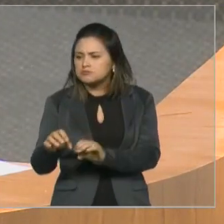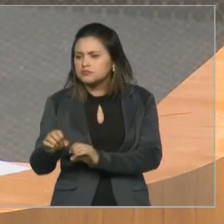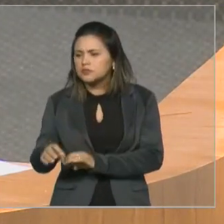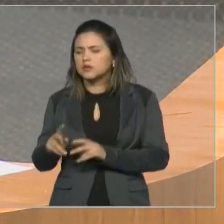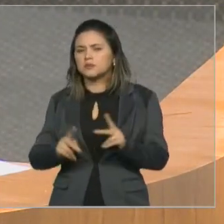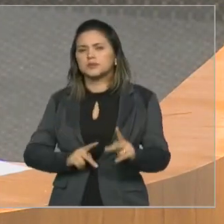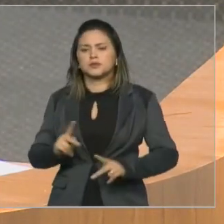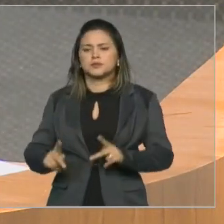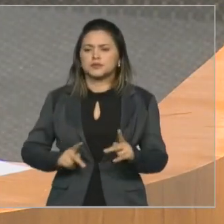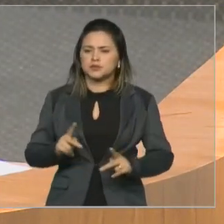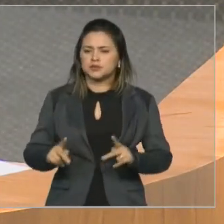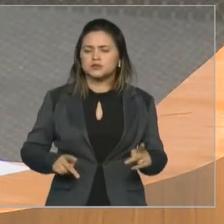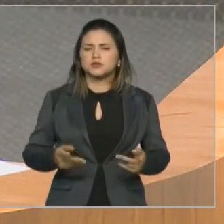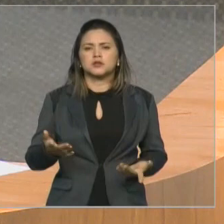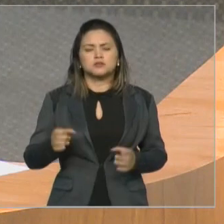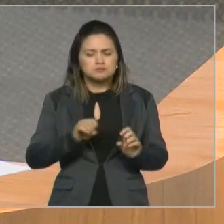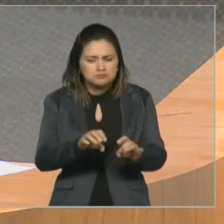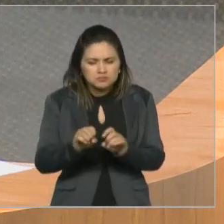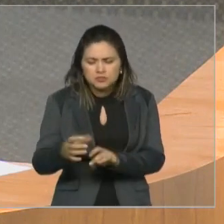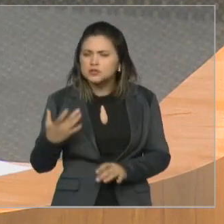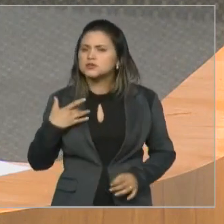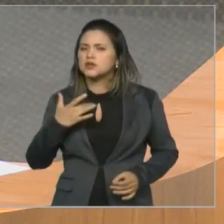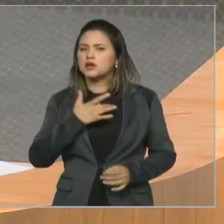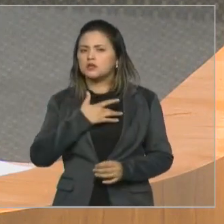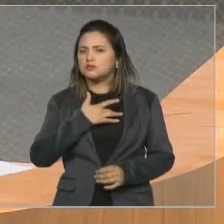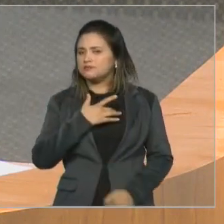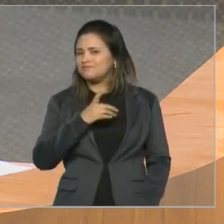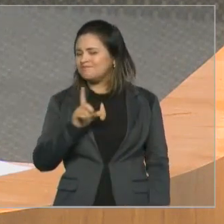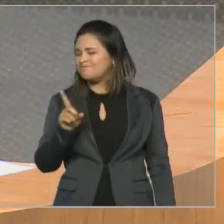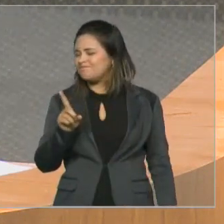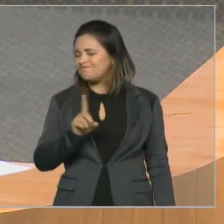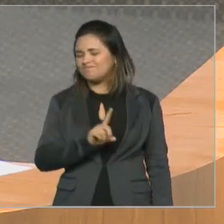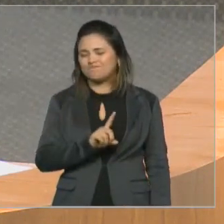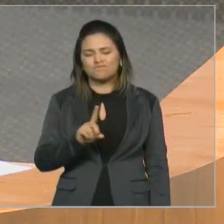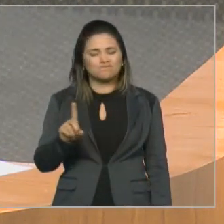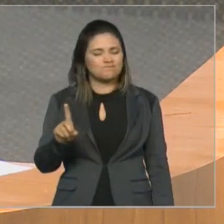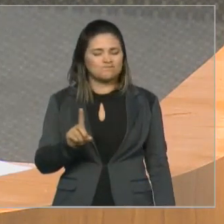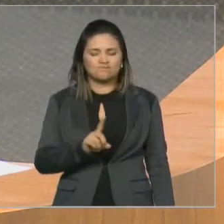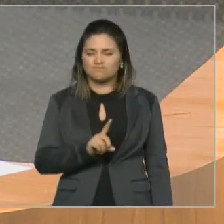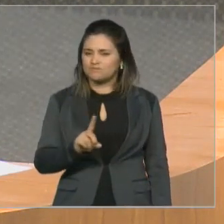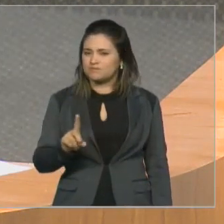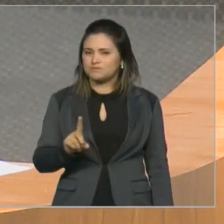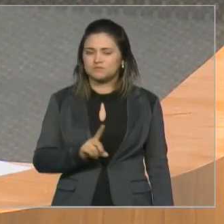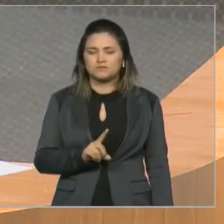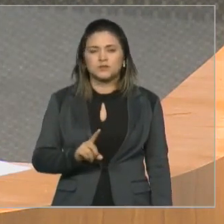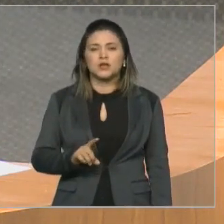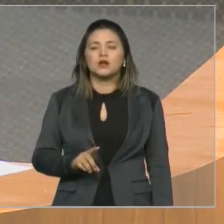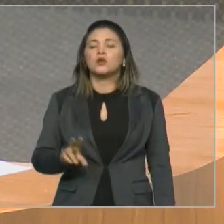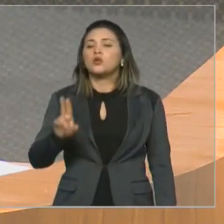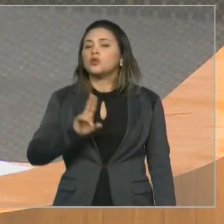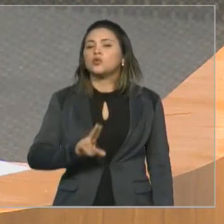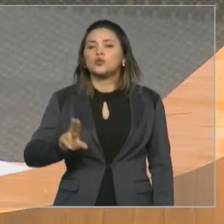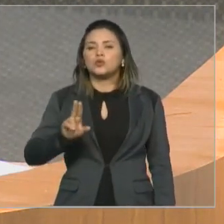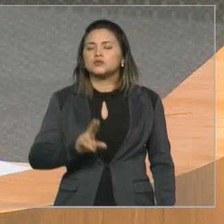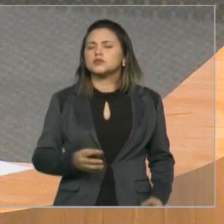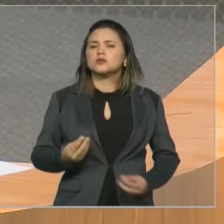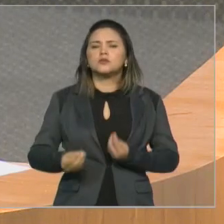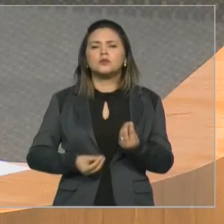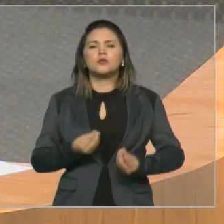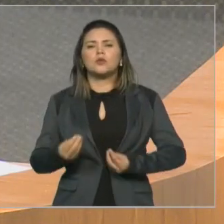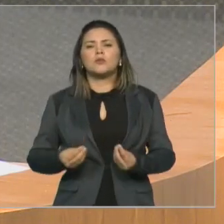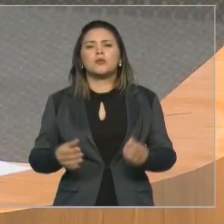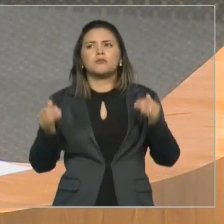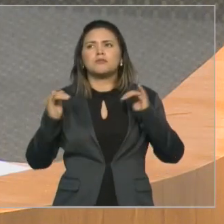Campanhas educativas na saúde, mas sim para mostrar ou tentar mostrar feitos do